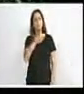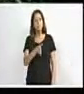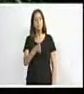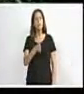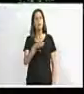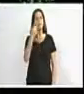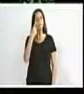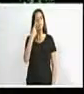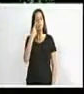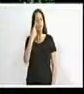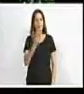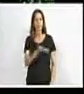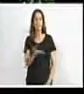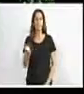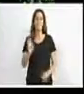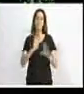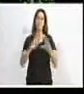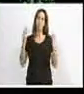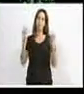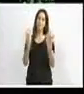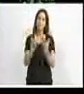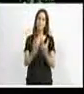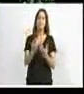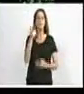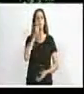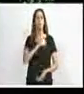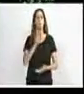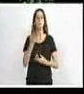estar com a comunidade e ser atendida.